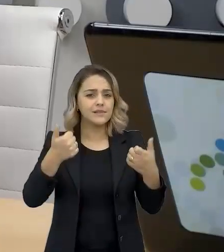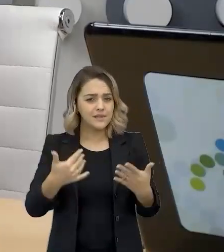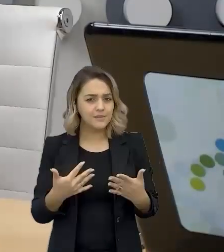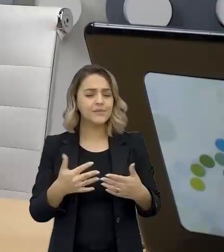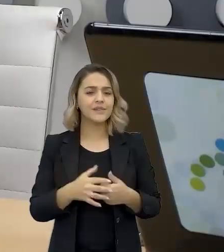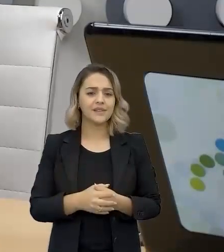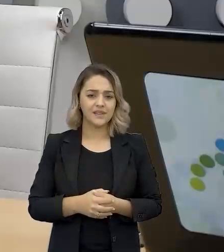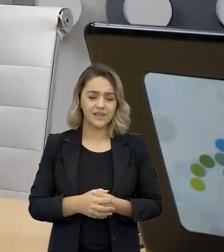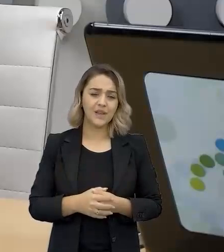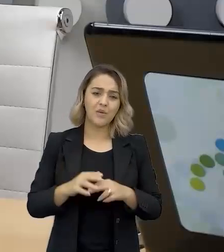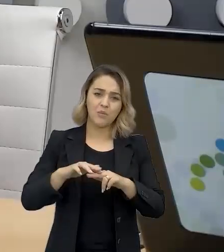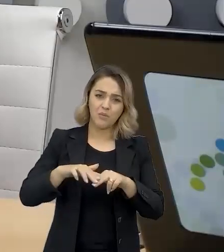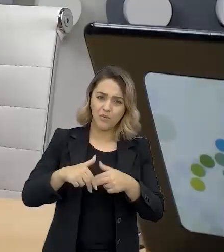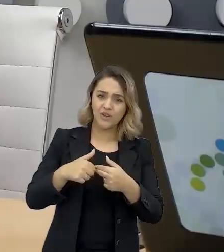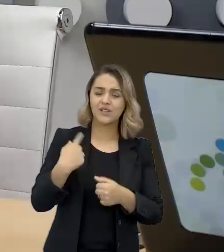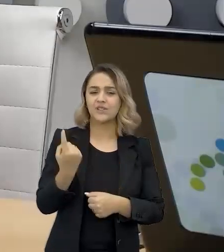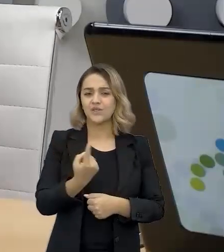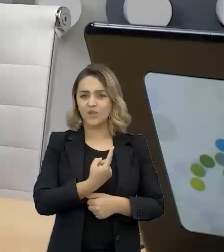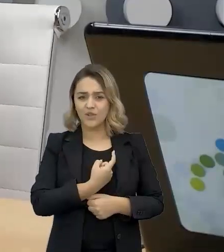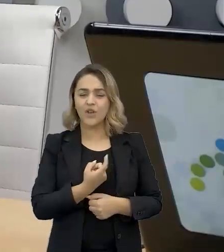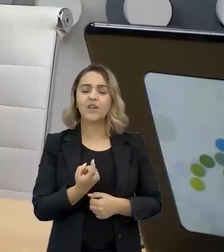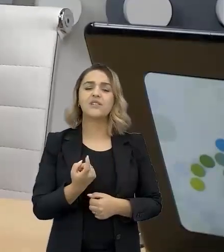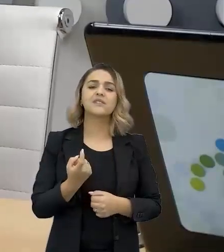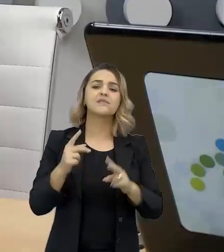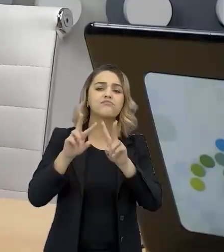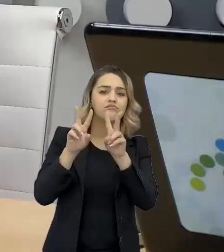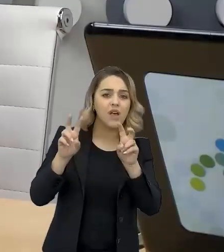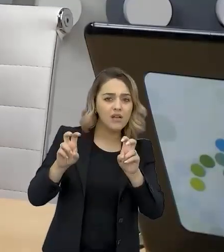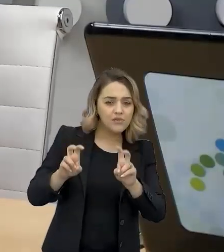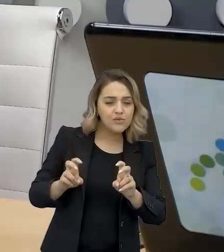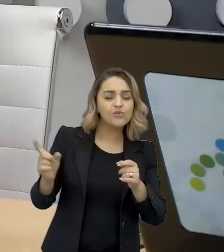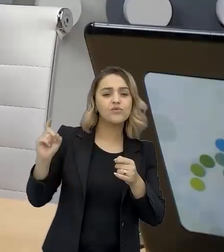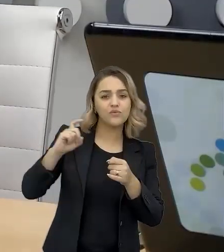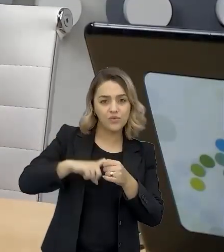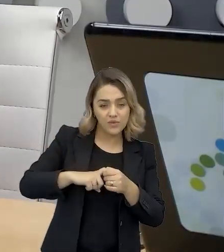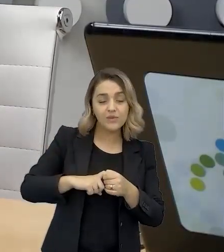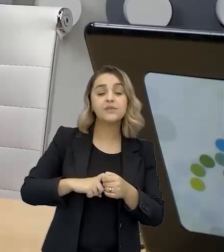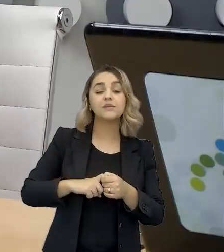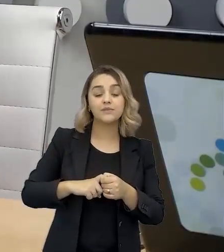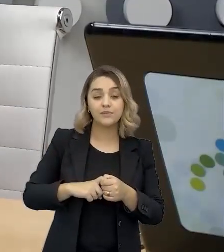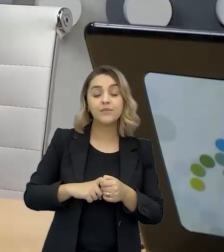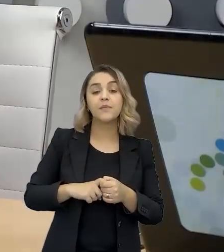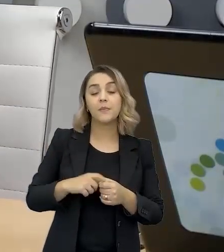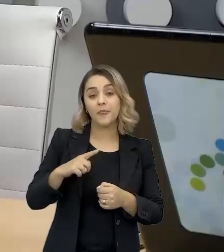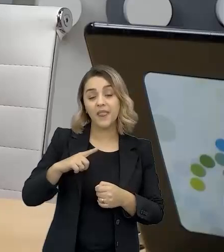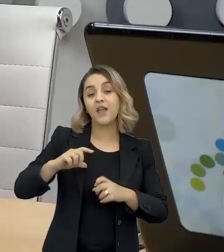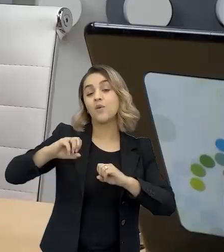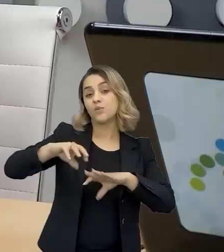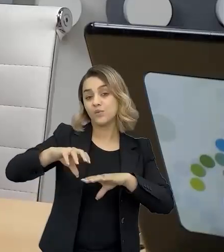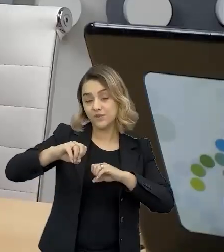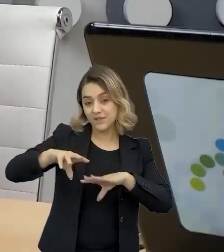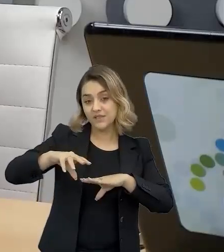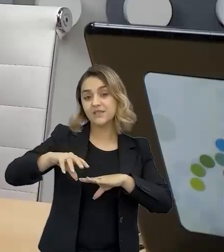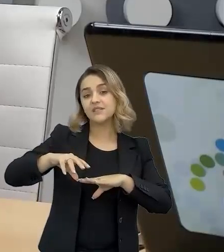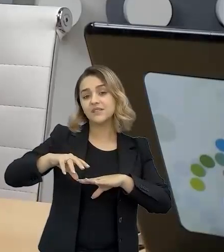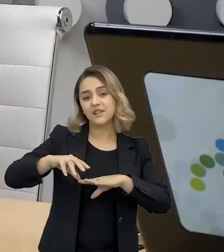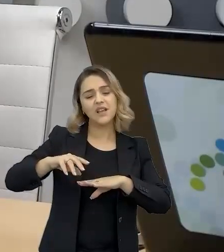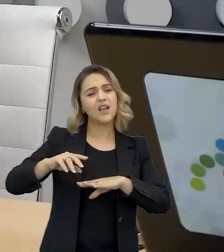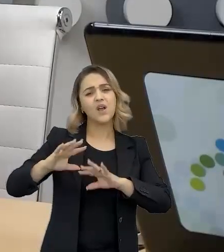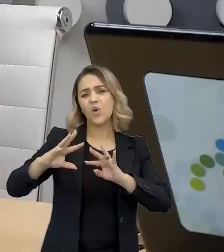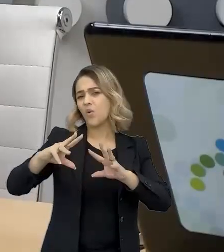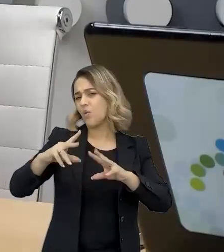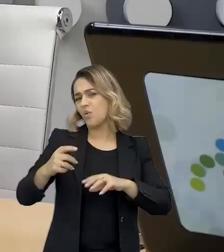estamos retomando esses assuntos para vocês, é porque a educação, de quase todas